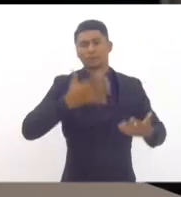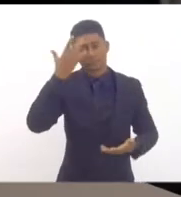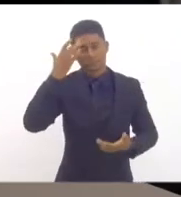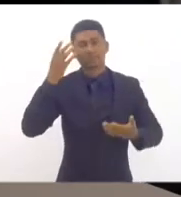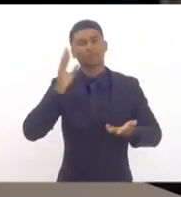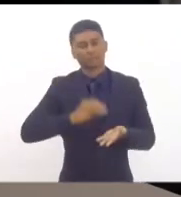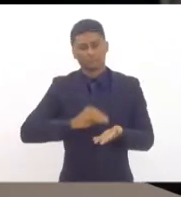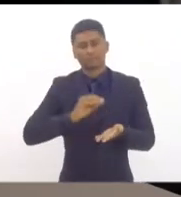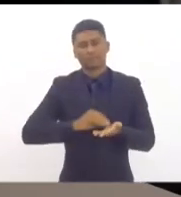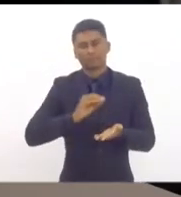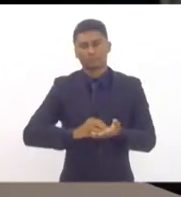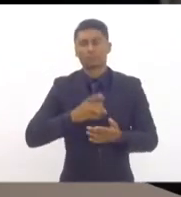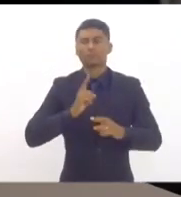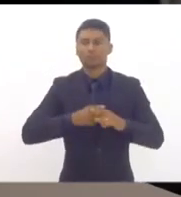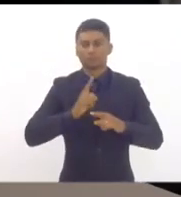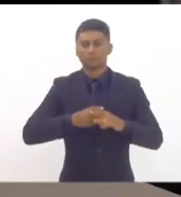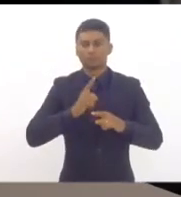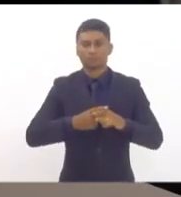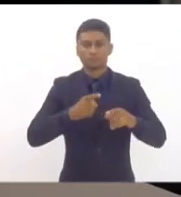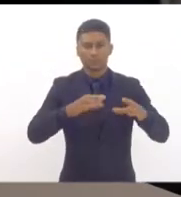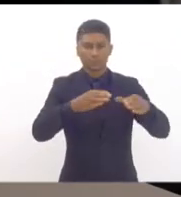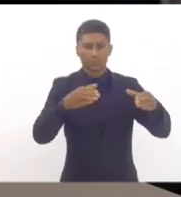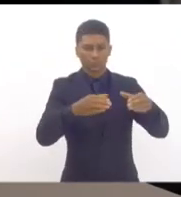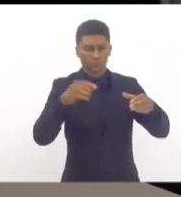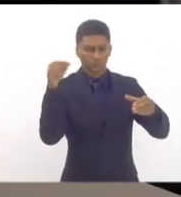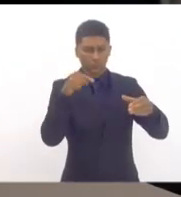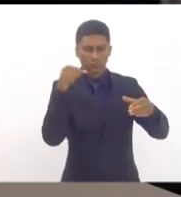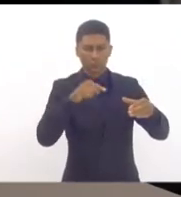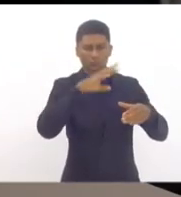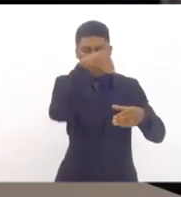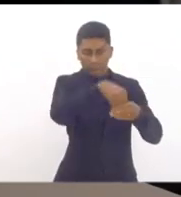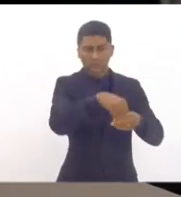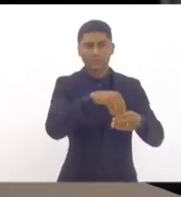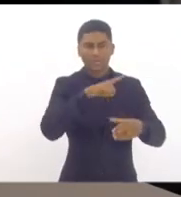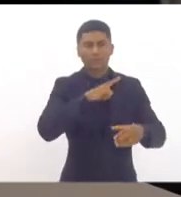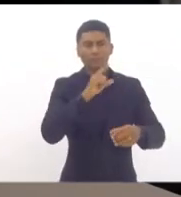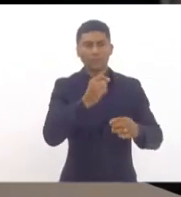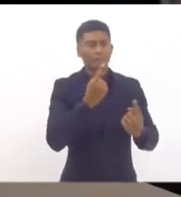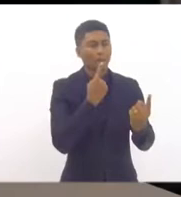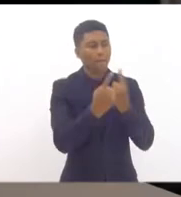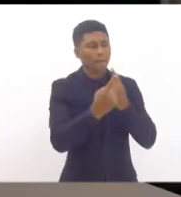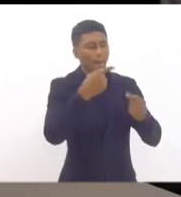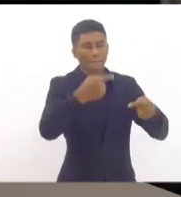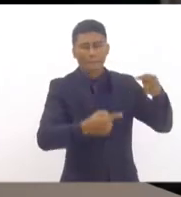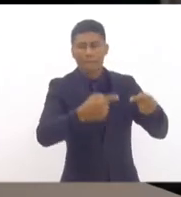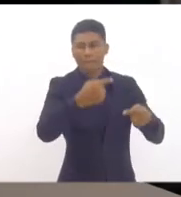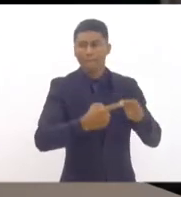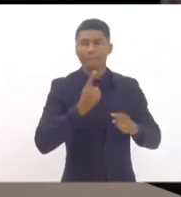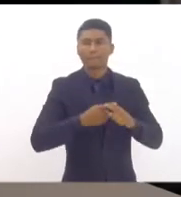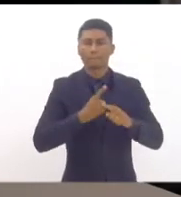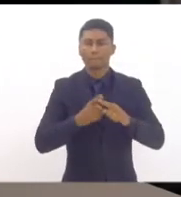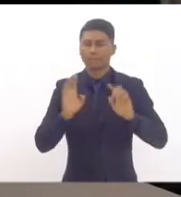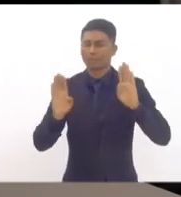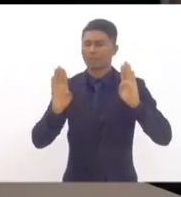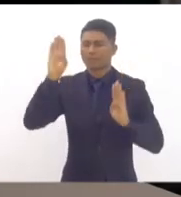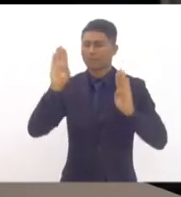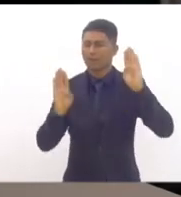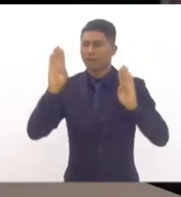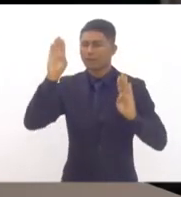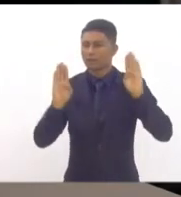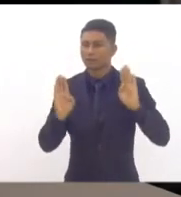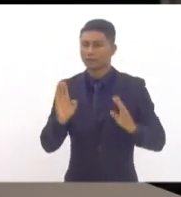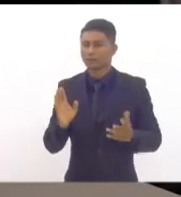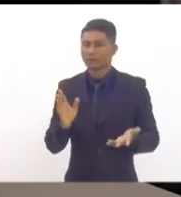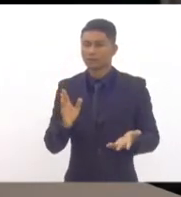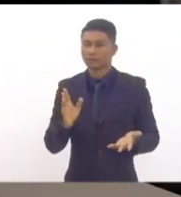Houve muita discussão, muito debate no grupo sobre a aproximação de candidatos diretamente, através... Eu,